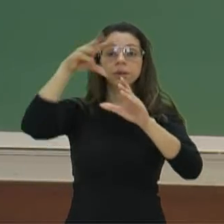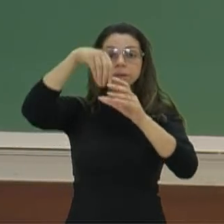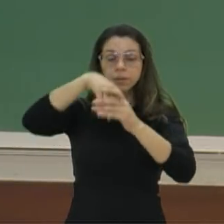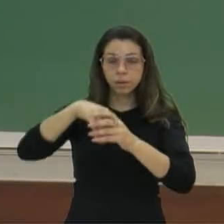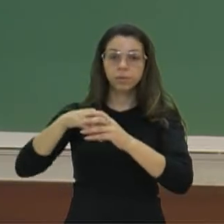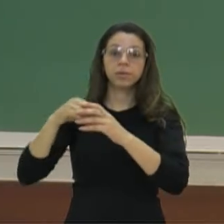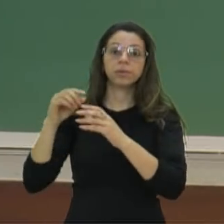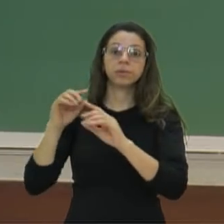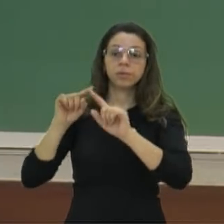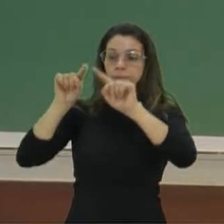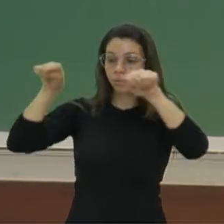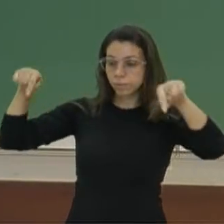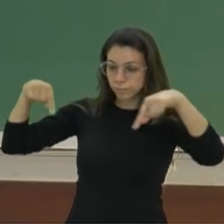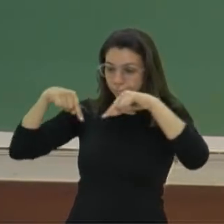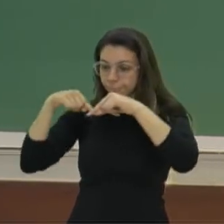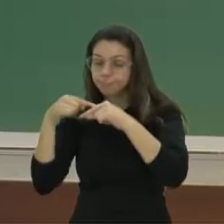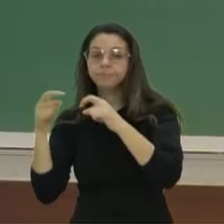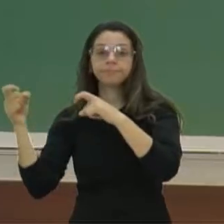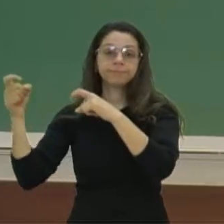do médico, ele vai